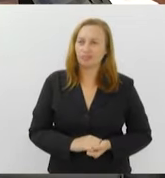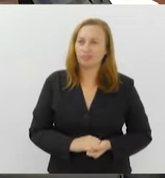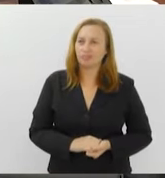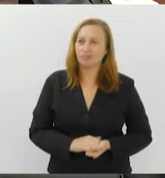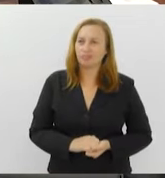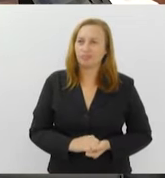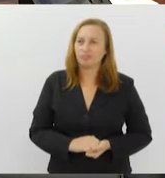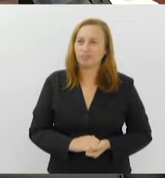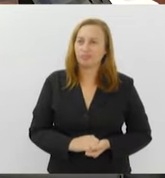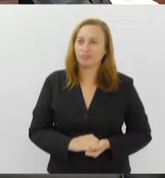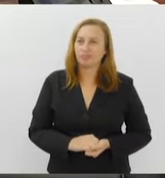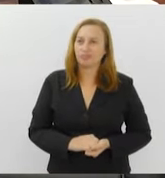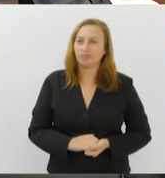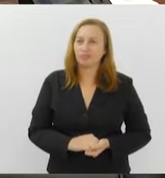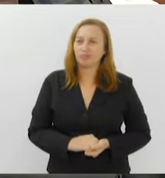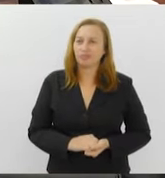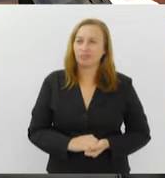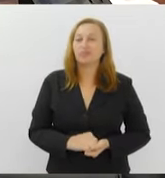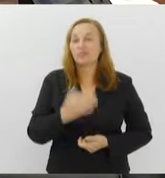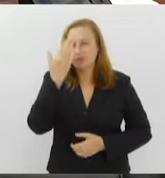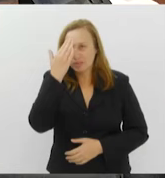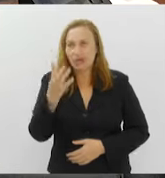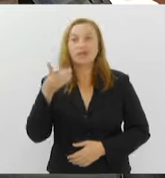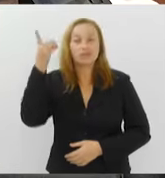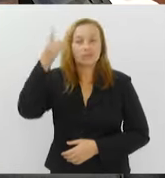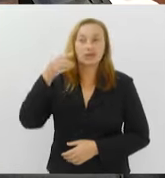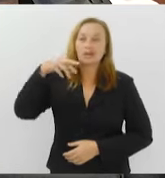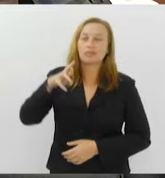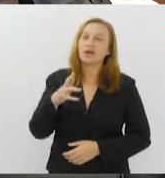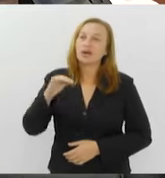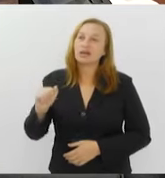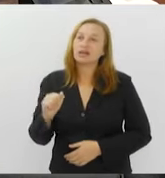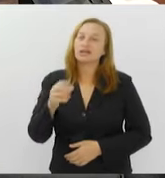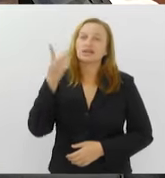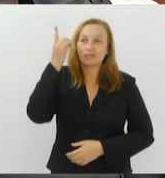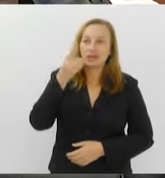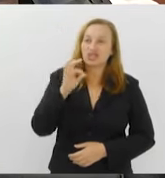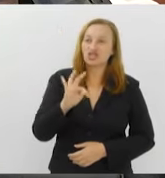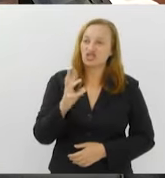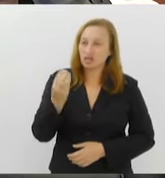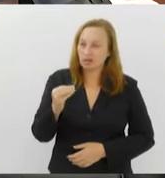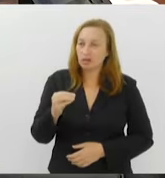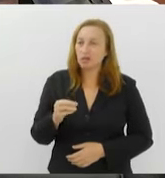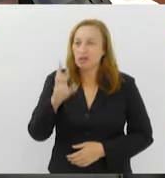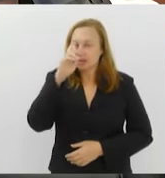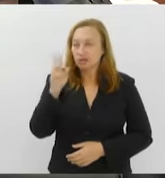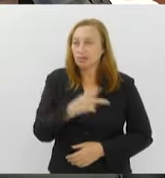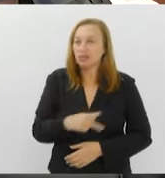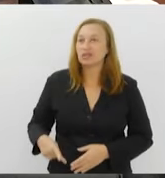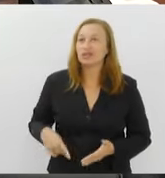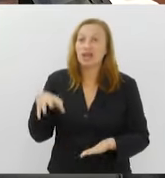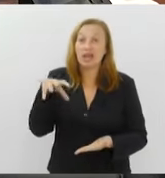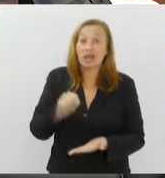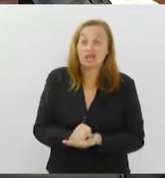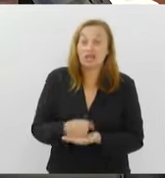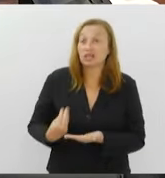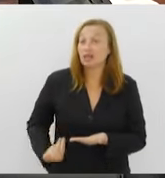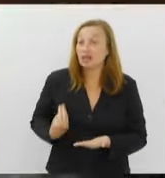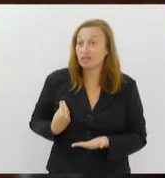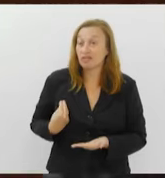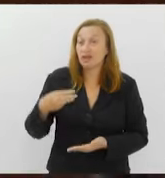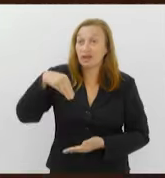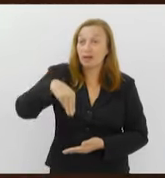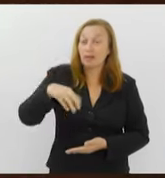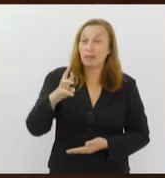Está muito ruim. Muito obrigado, deputada Marina. Deputado Thiago Rangel, por favor. Presidente, registrando aqui a presença do